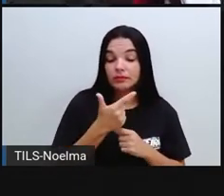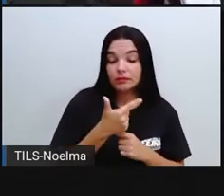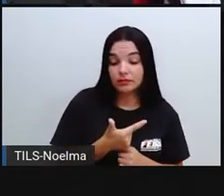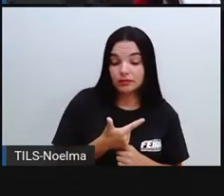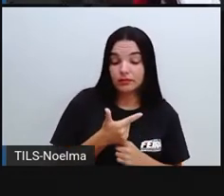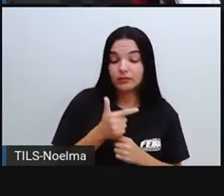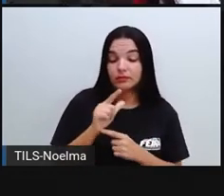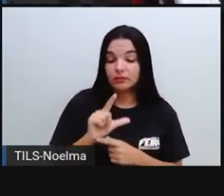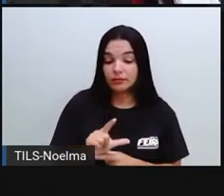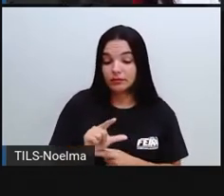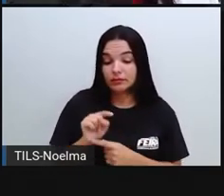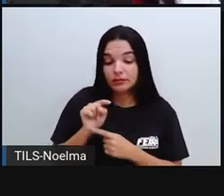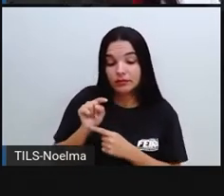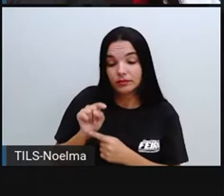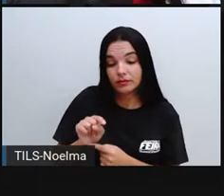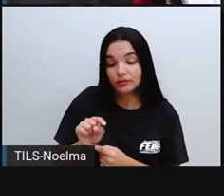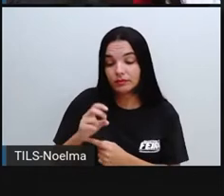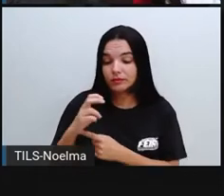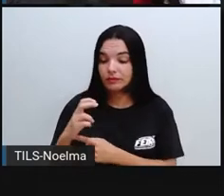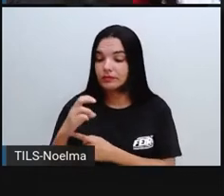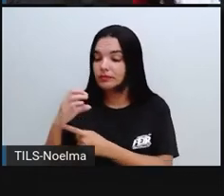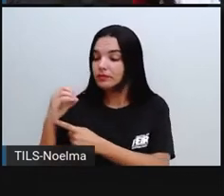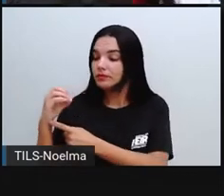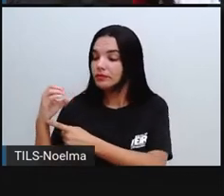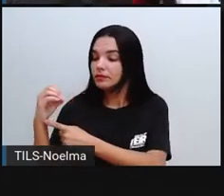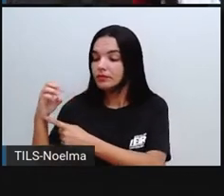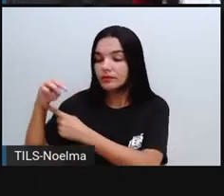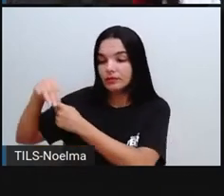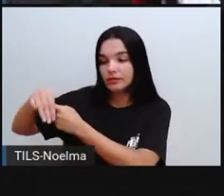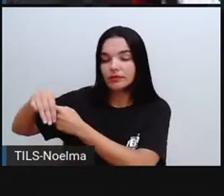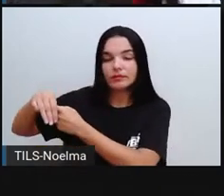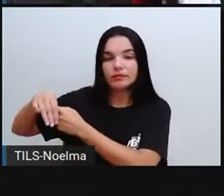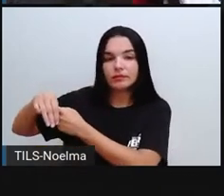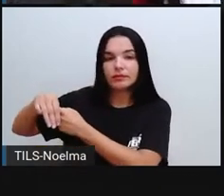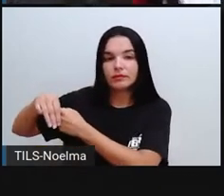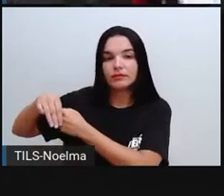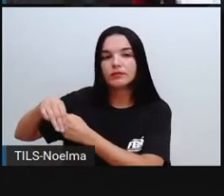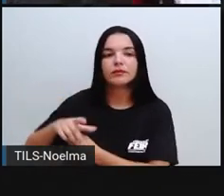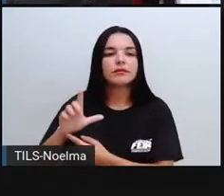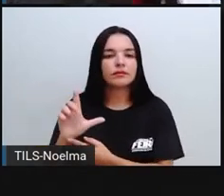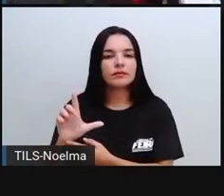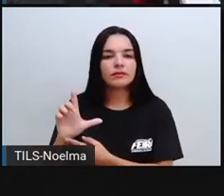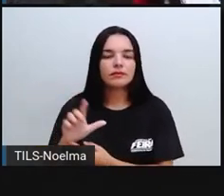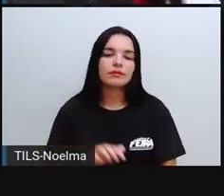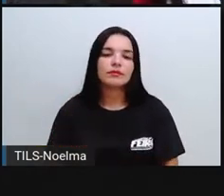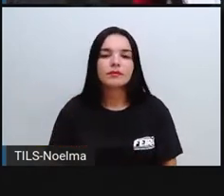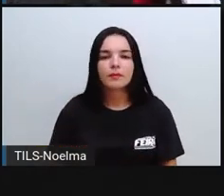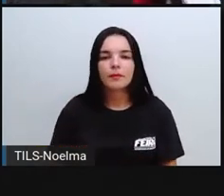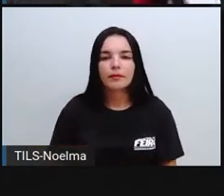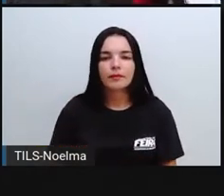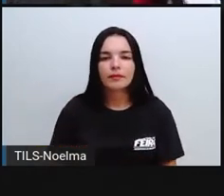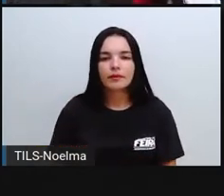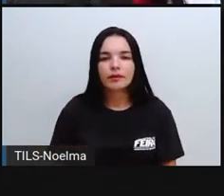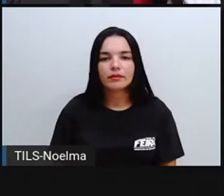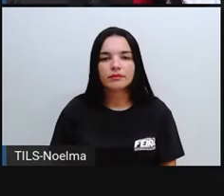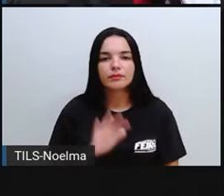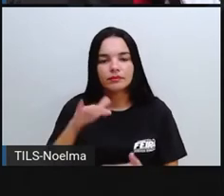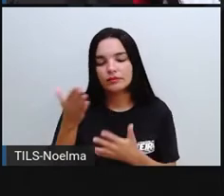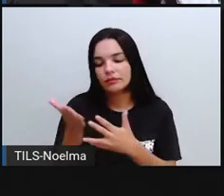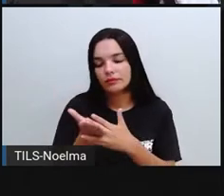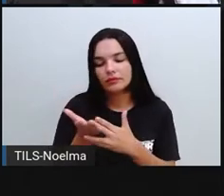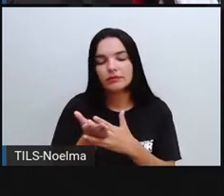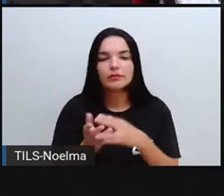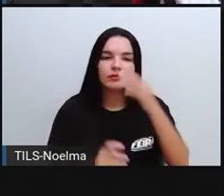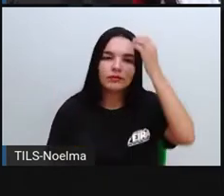e 500 ml ou 2,5 litros que é 2 litros errei 500 é a metade de